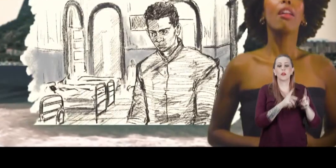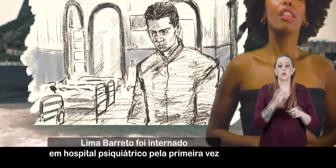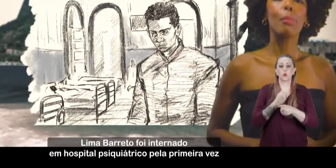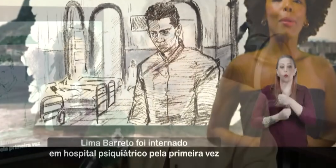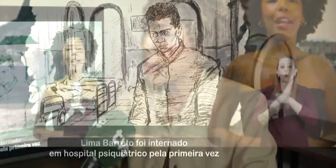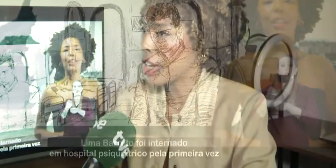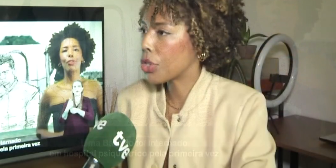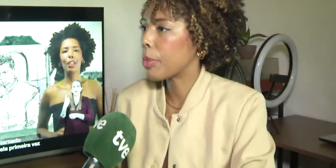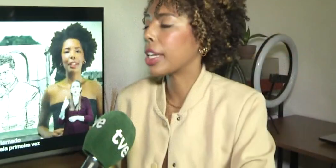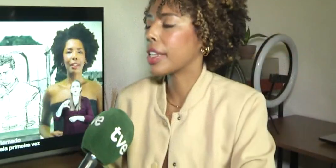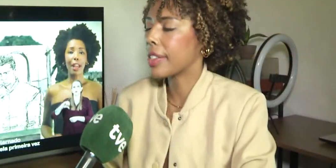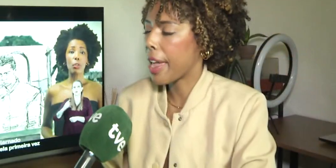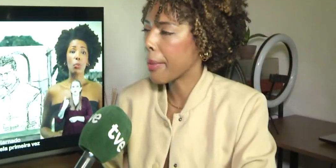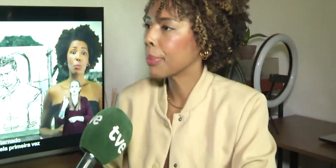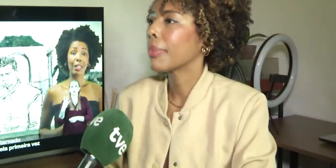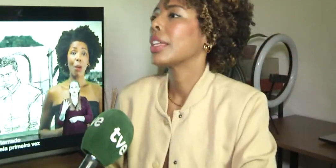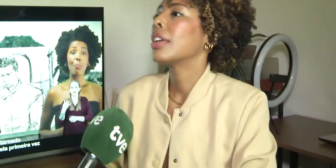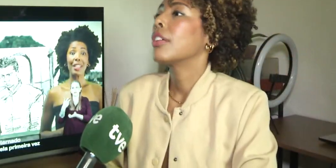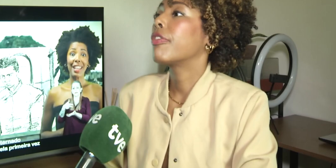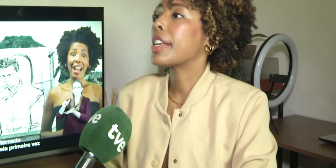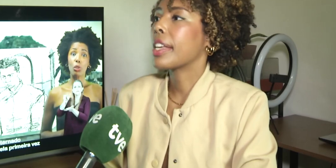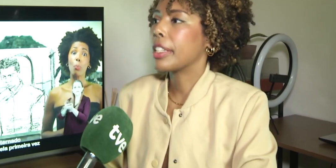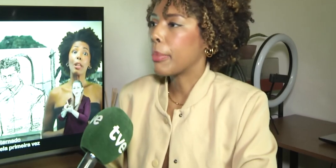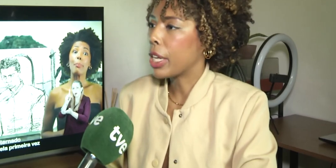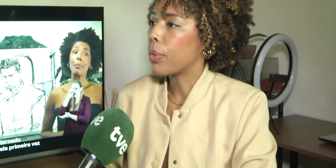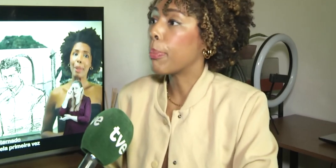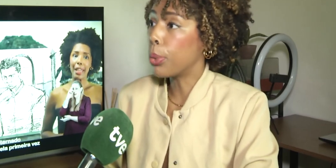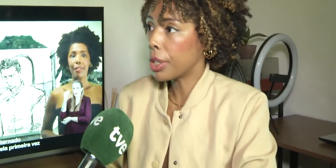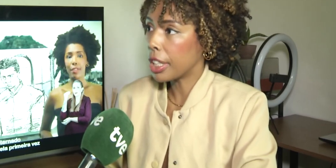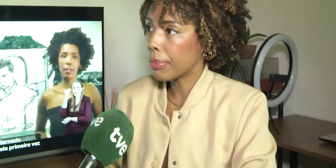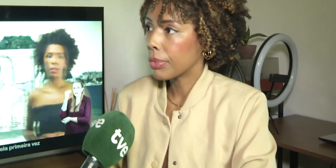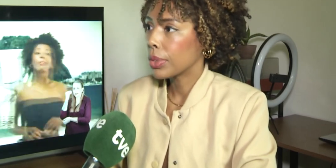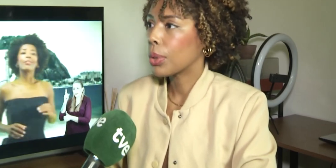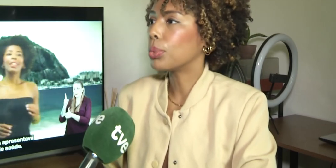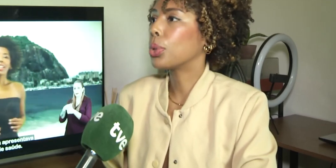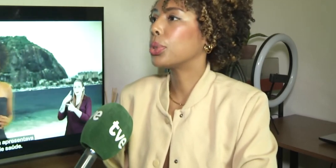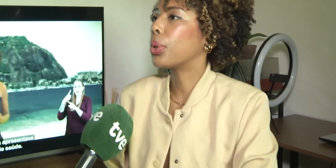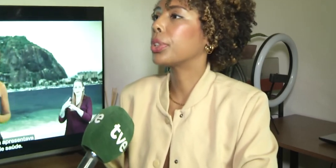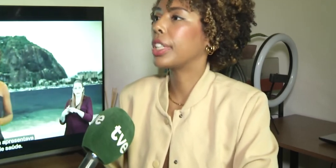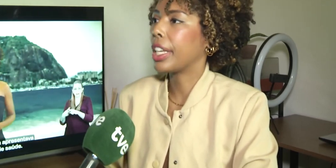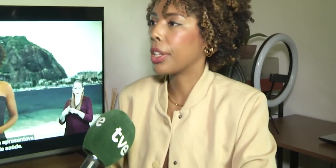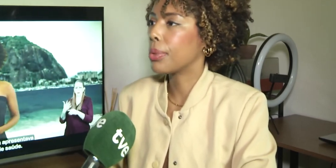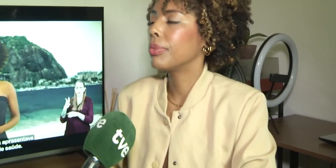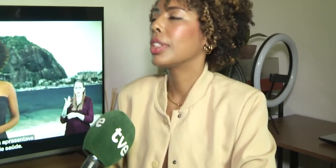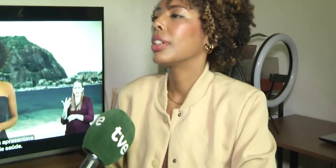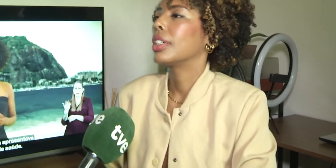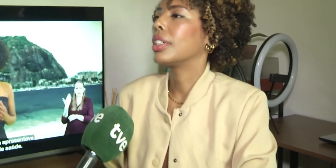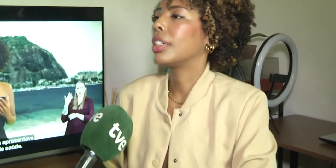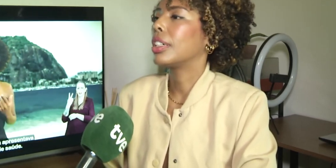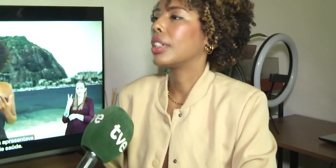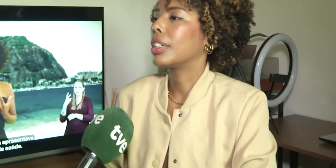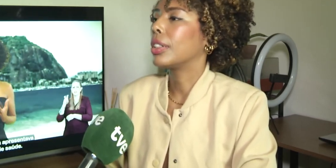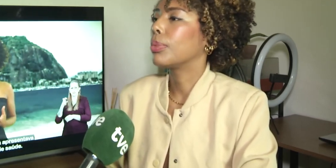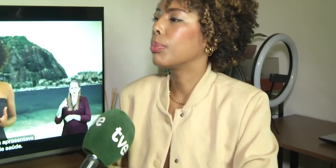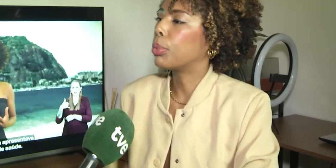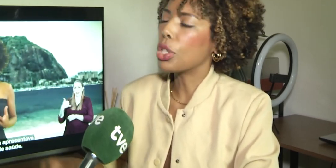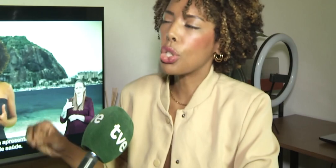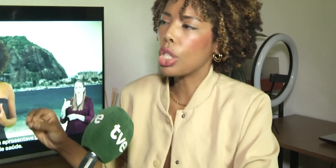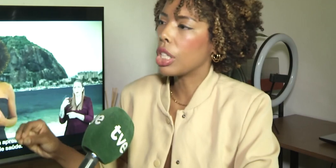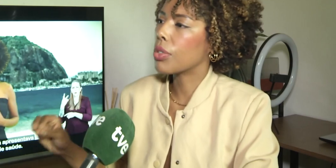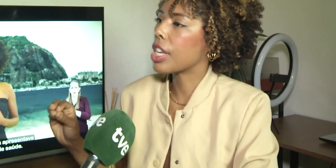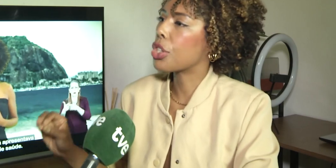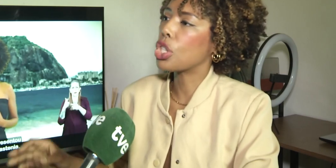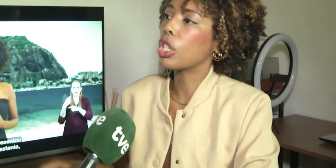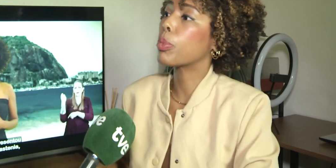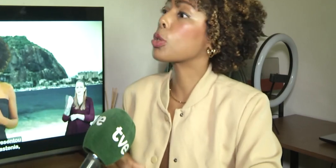disponibilizado gratuitamente para quem quiser vai sair também um e-book com todo o roteiro